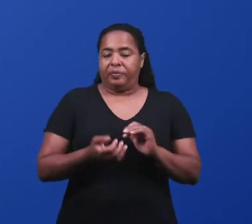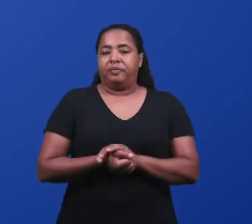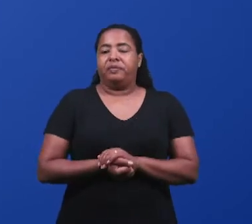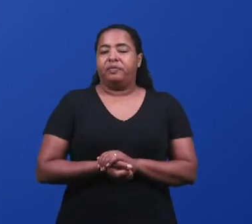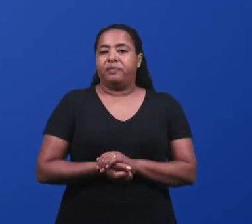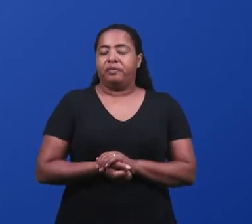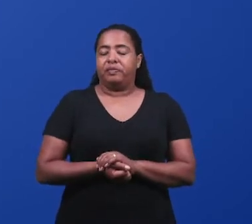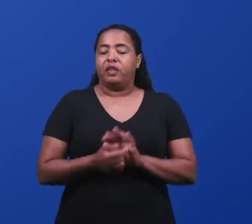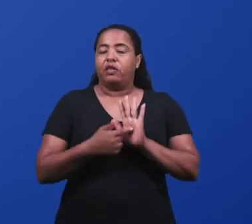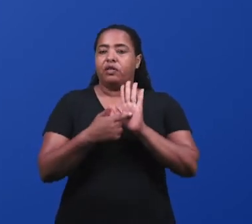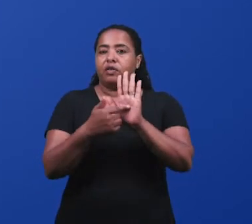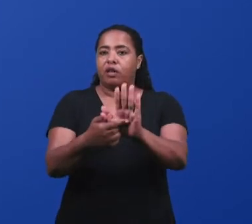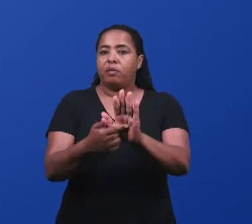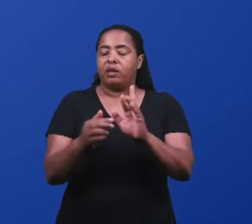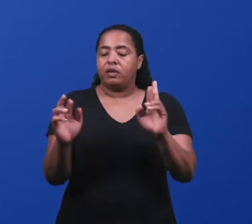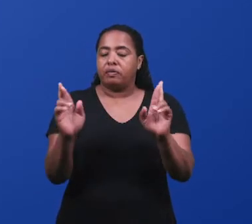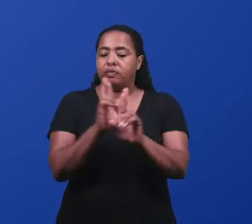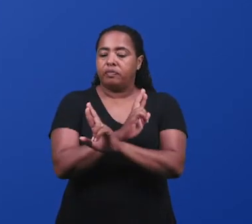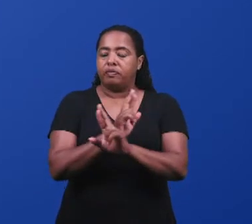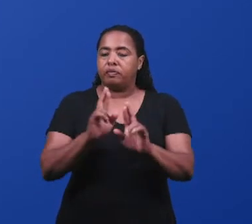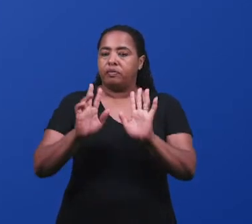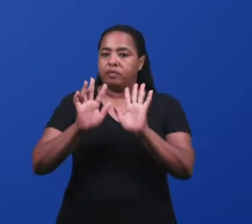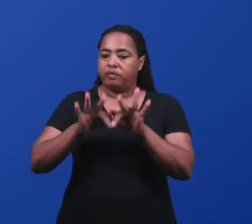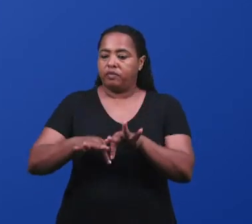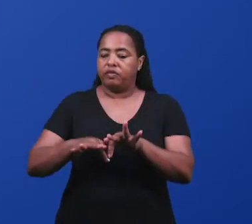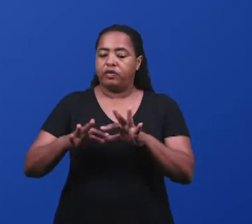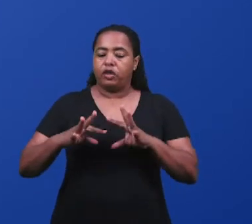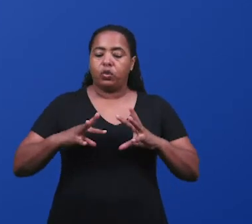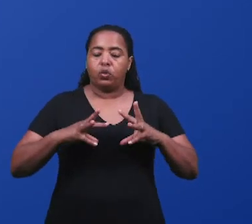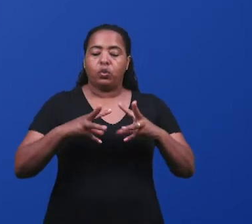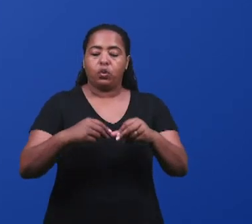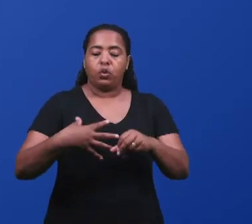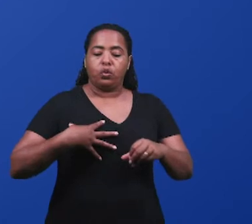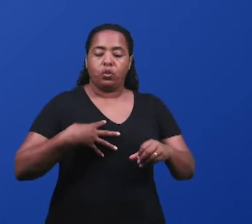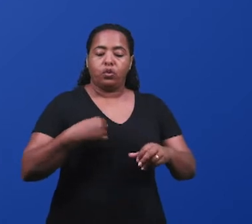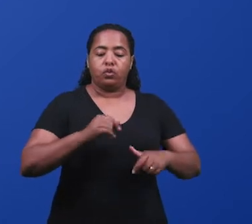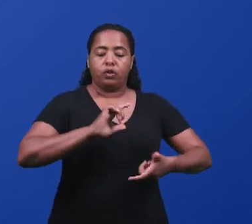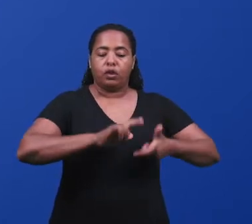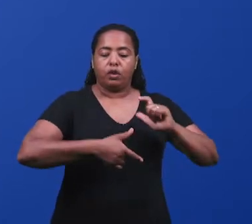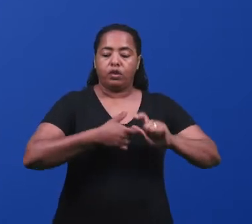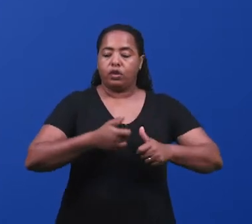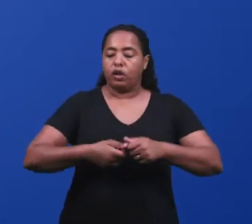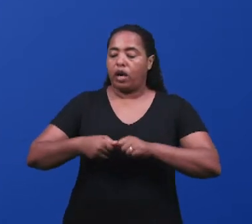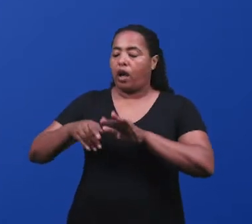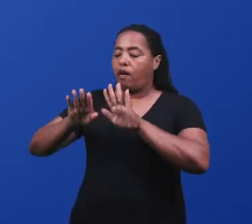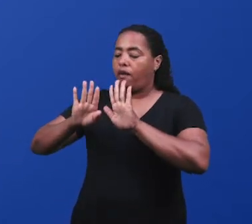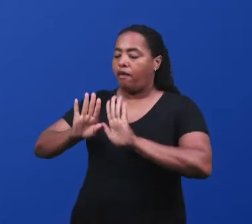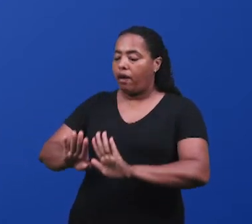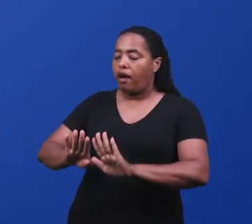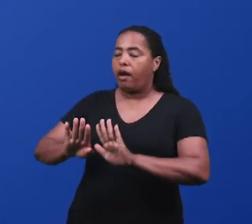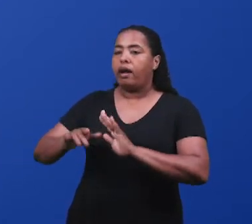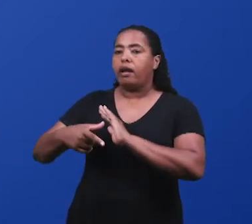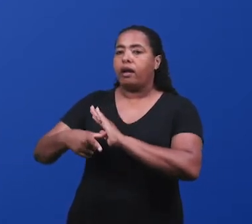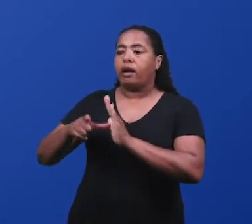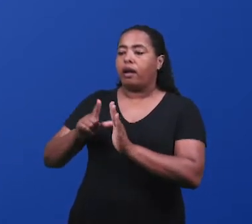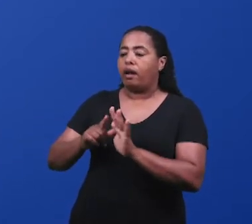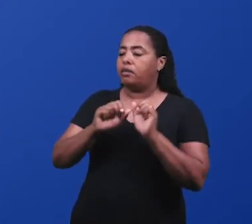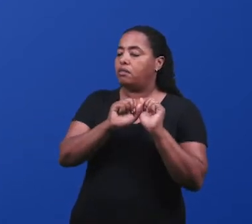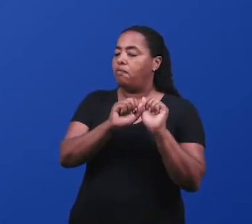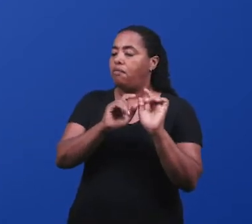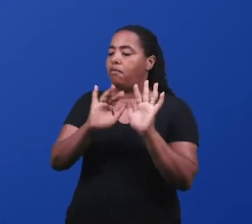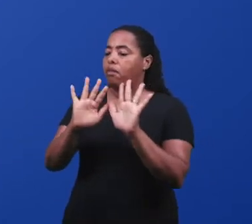respeito do final do versículo, onde cita: todos os filhos de Israel pousaram ali antes que passassem.